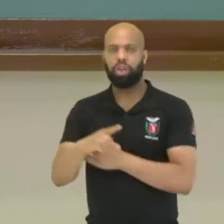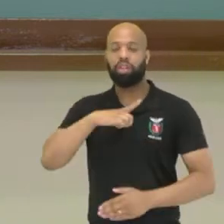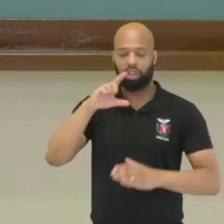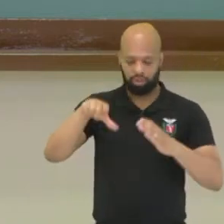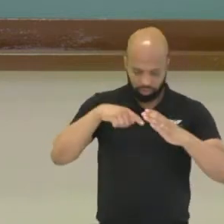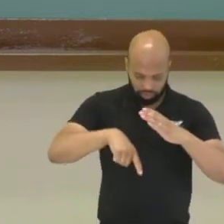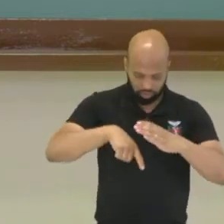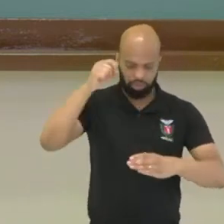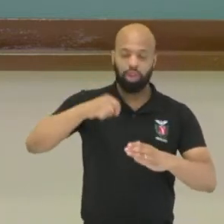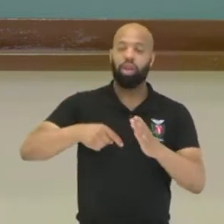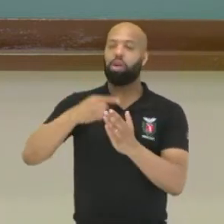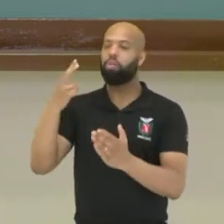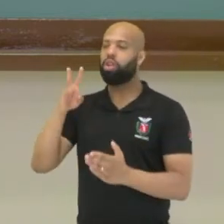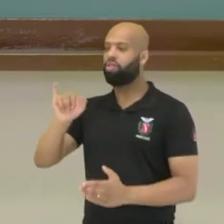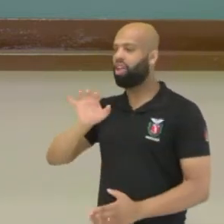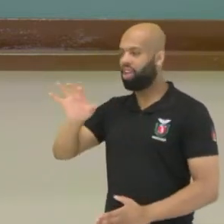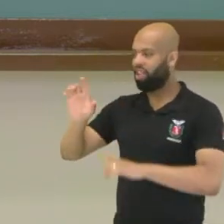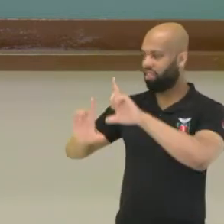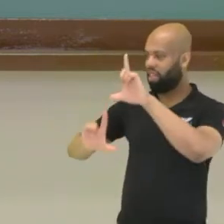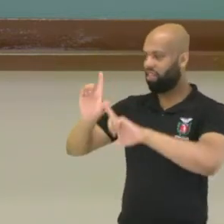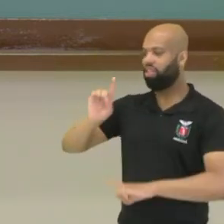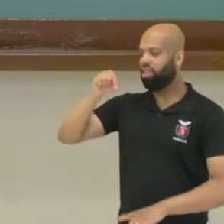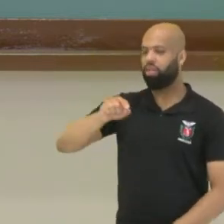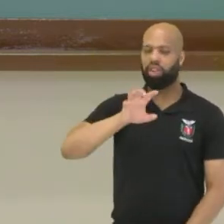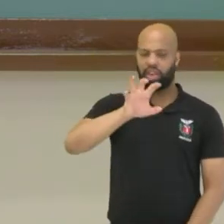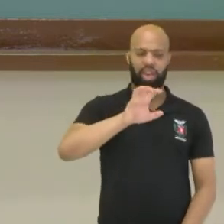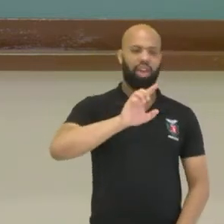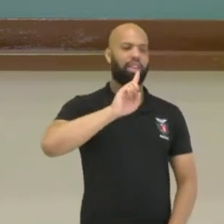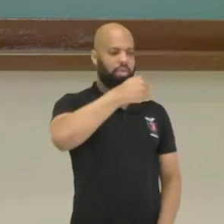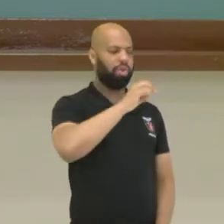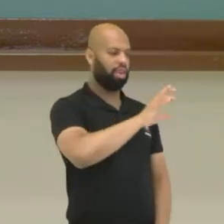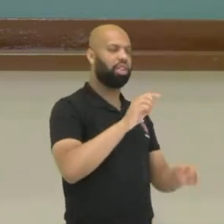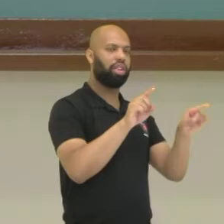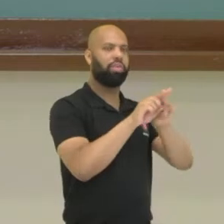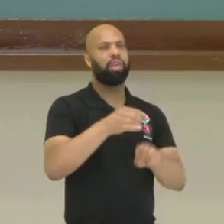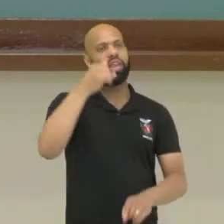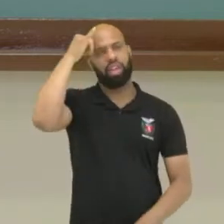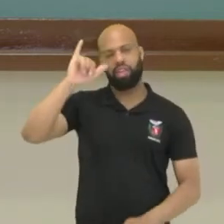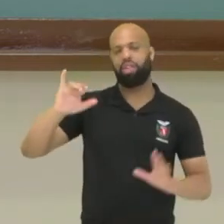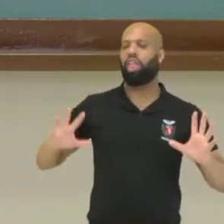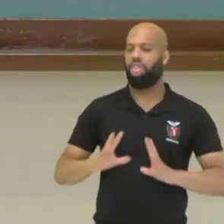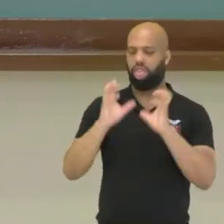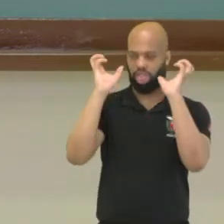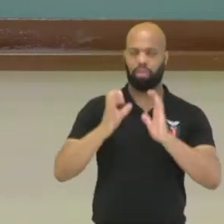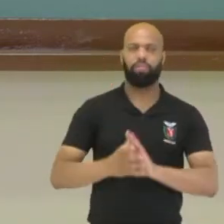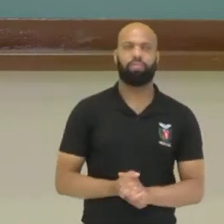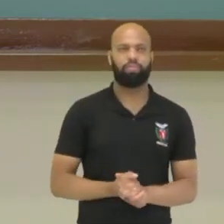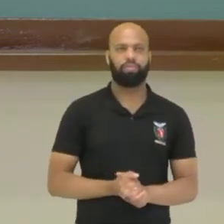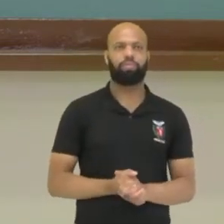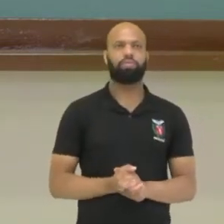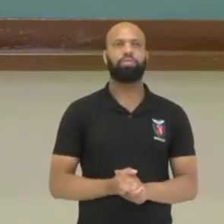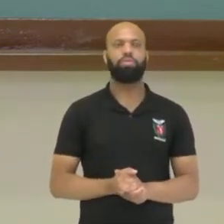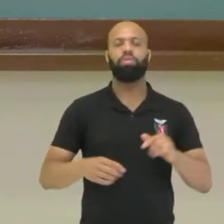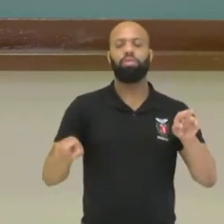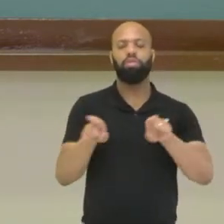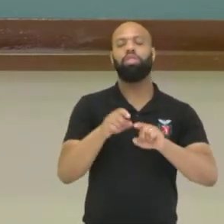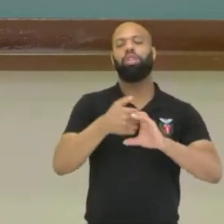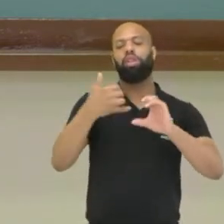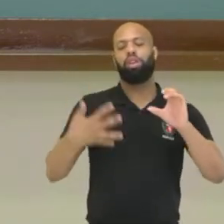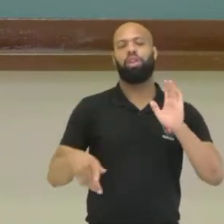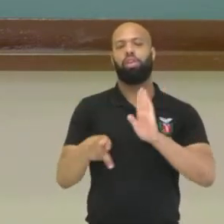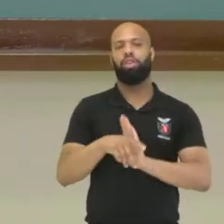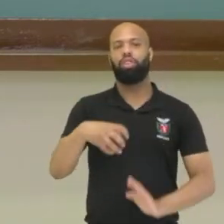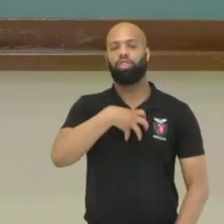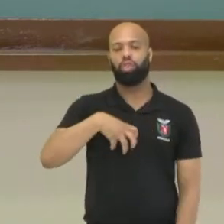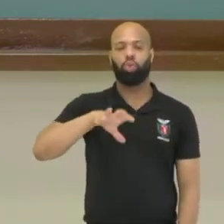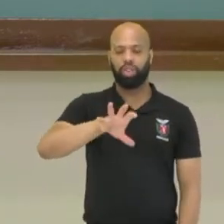tal emissora, depois em segundo essa, em terceiro essa, para não dar confusão. E é característico deste formato